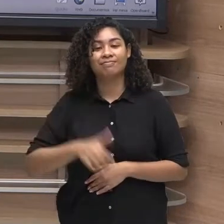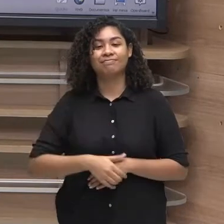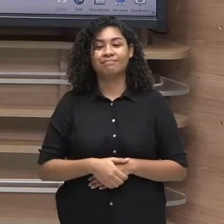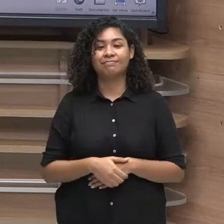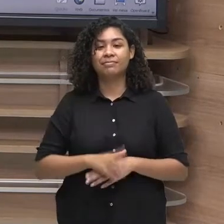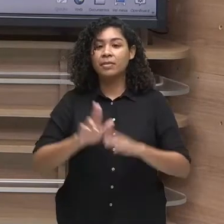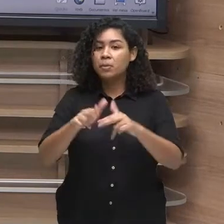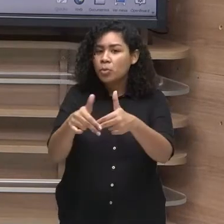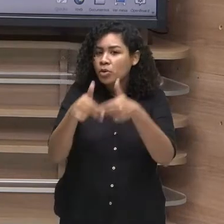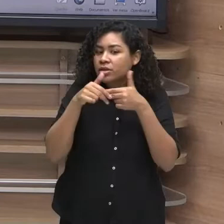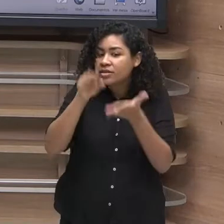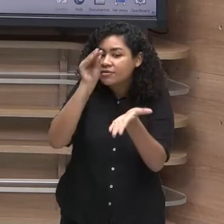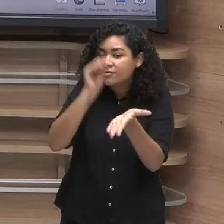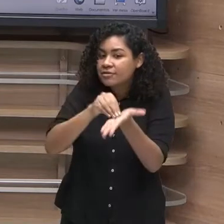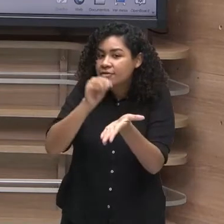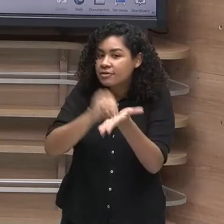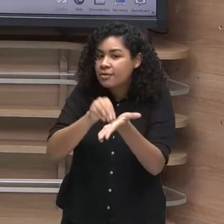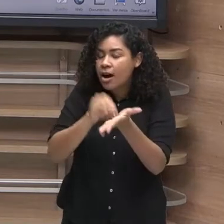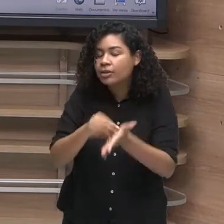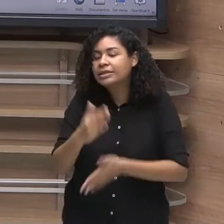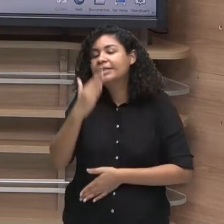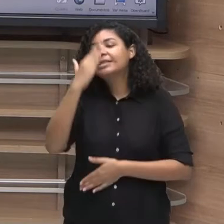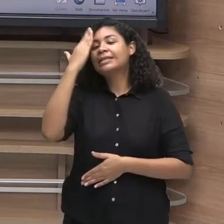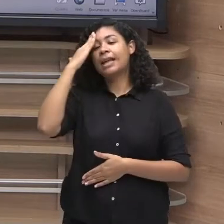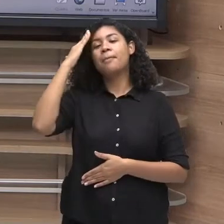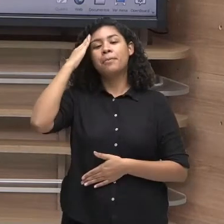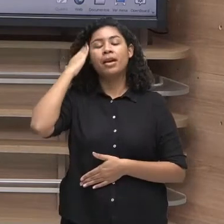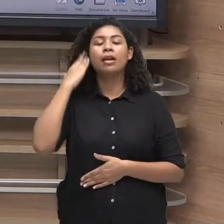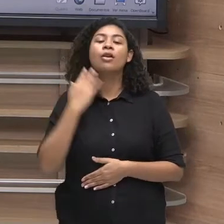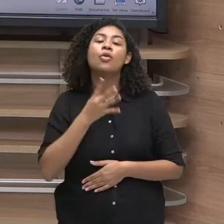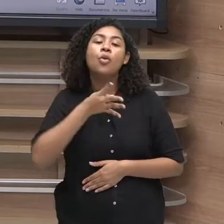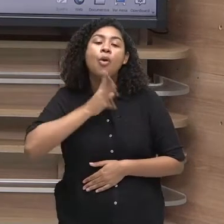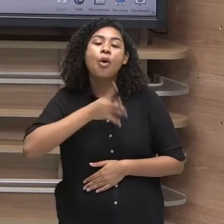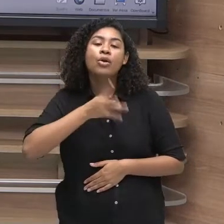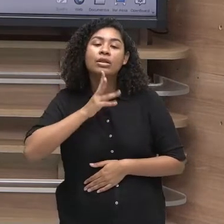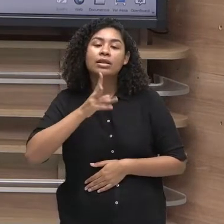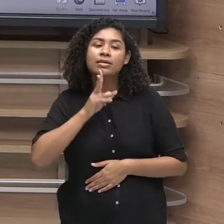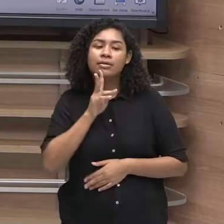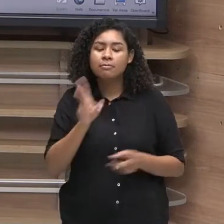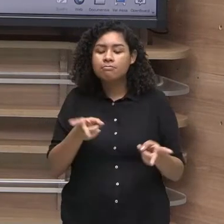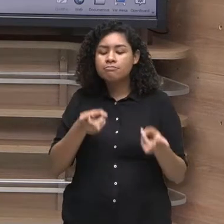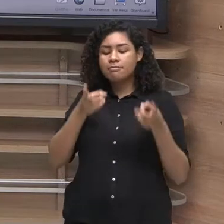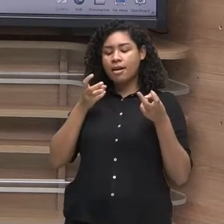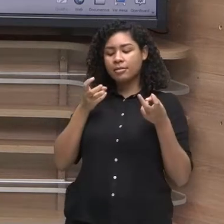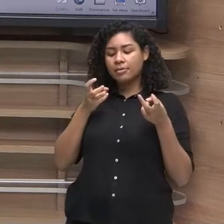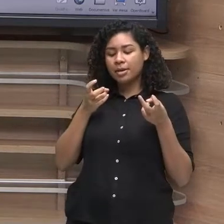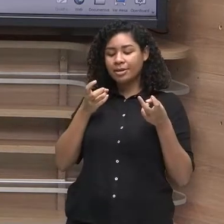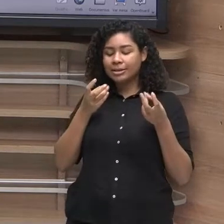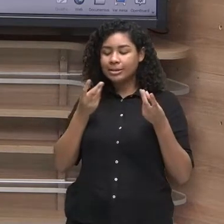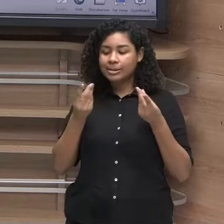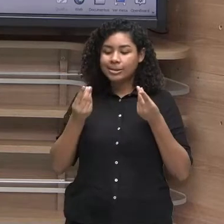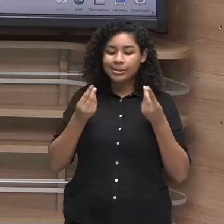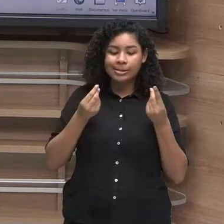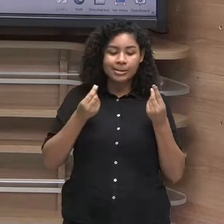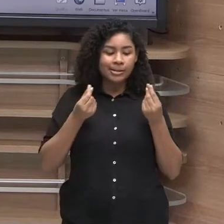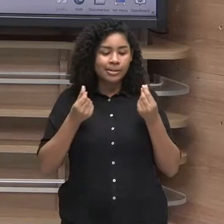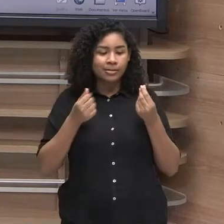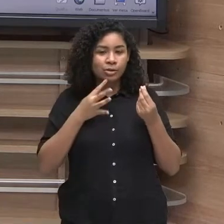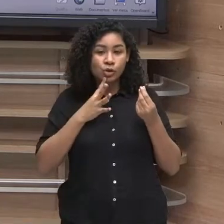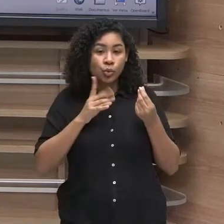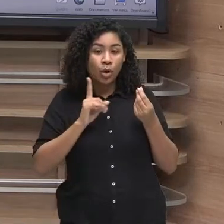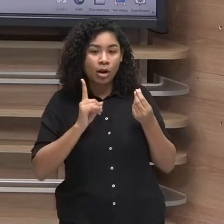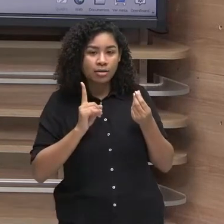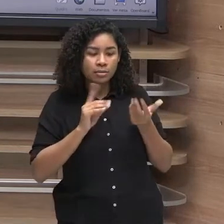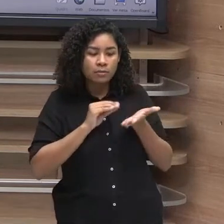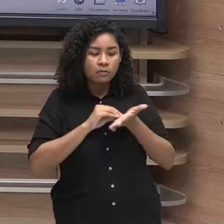de discernimento, né? Quando você, eu, cada um